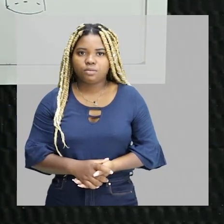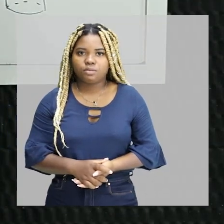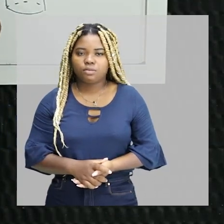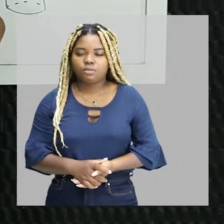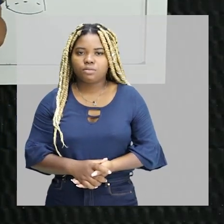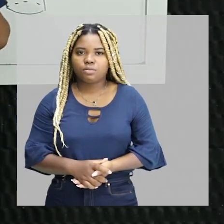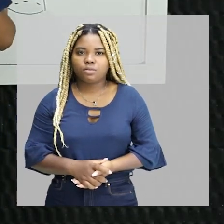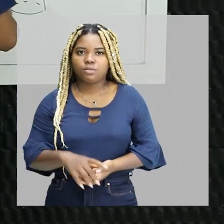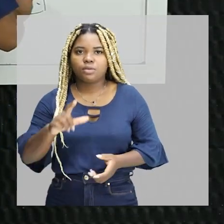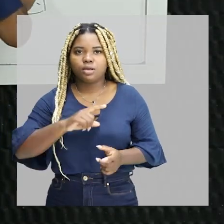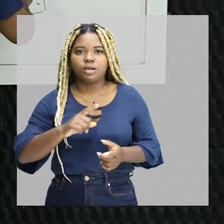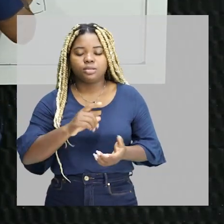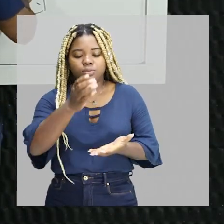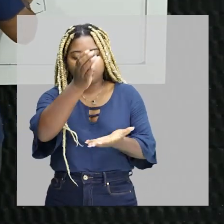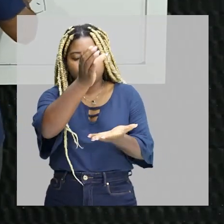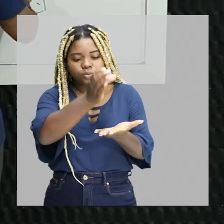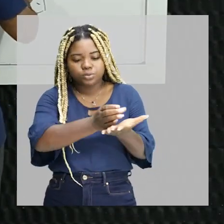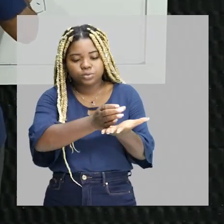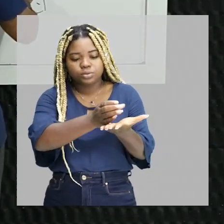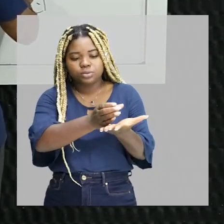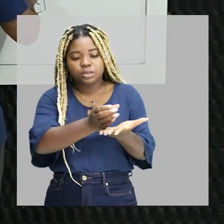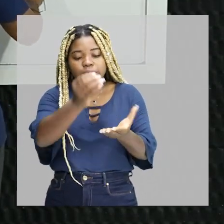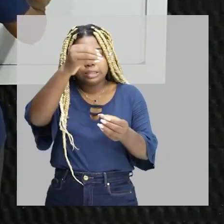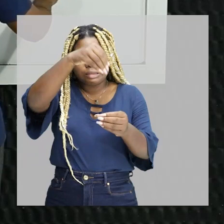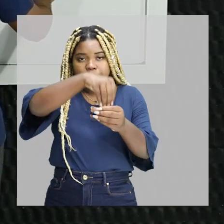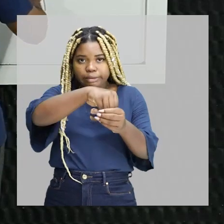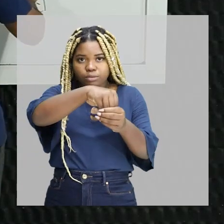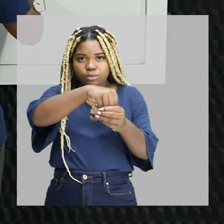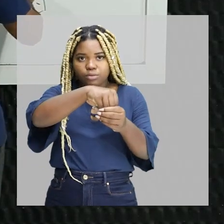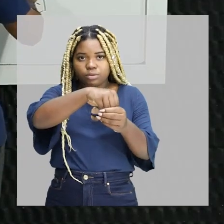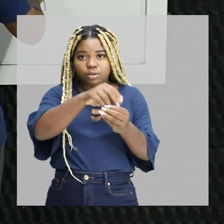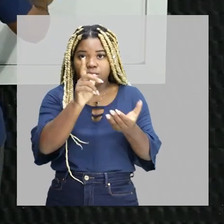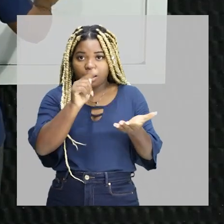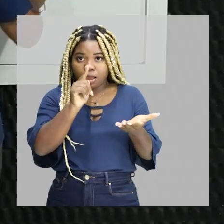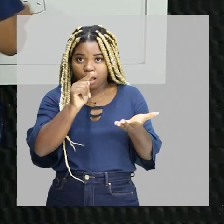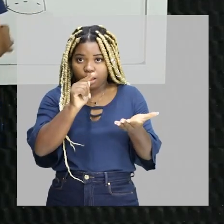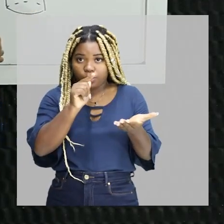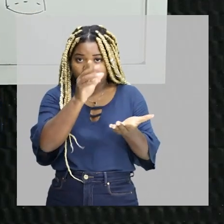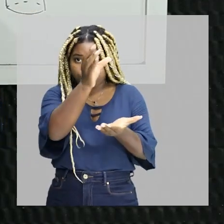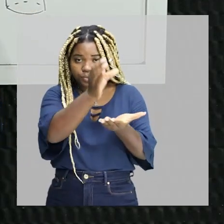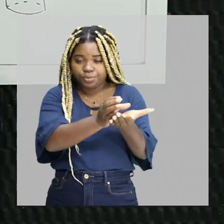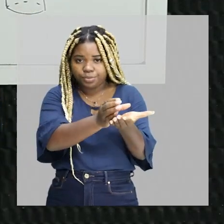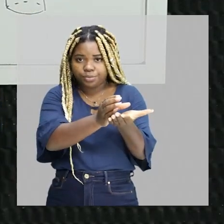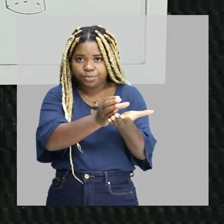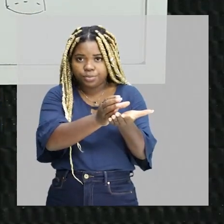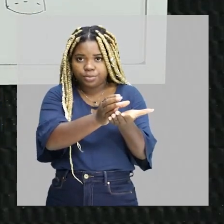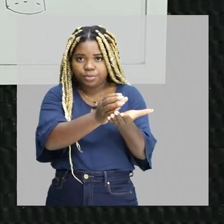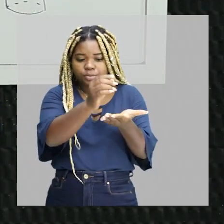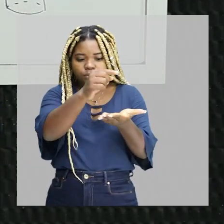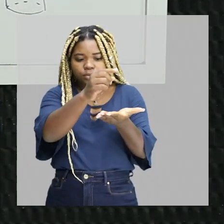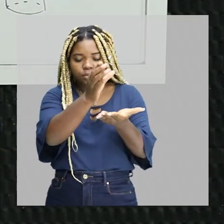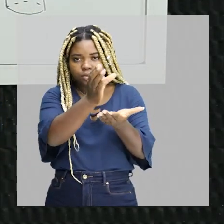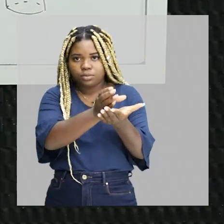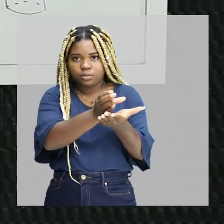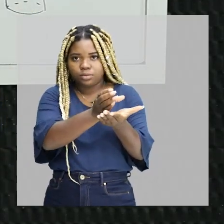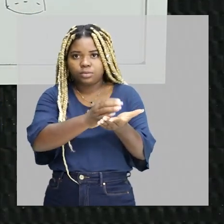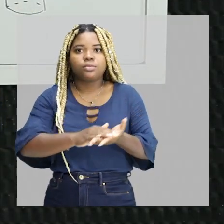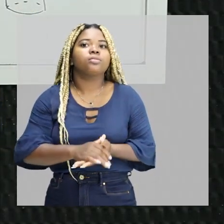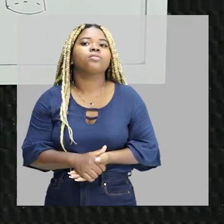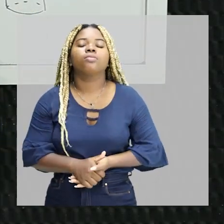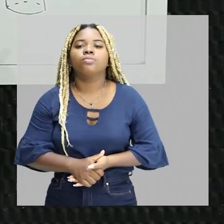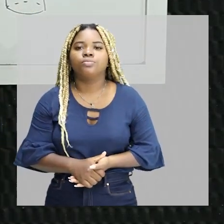Nesse recipiente tem um certo fluido, né? Tem um líquido, água. Vamos pegar o líquido ideal, água,